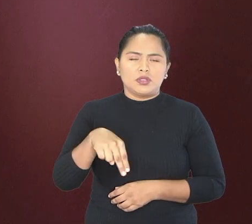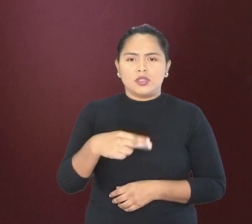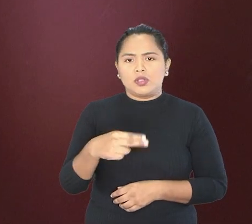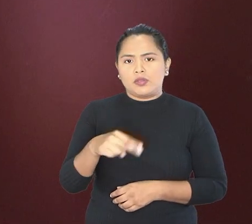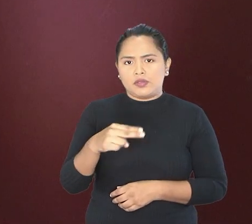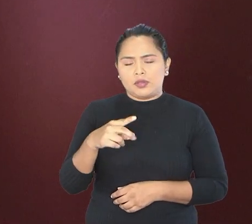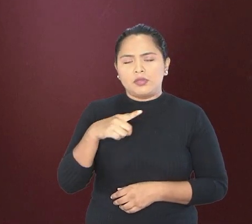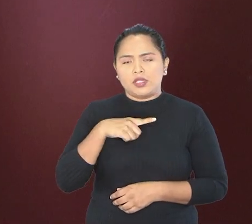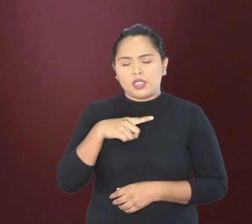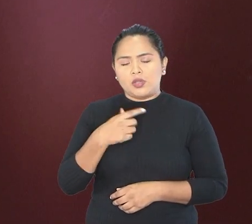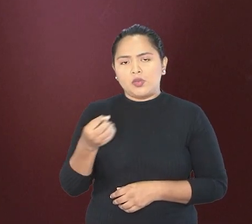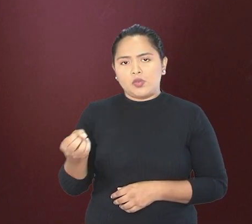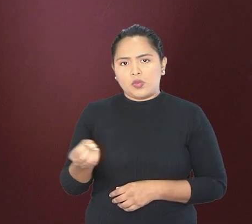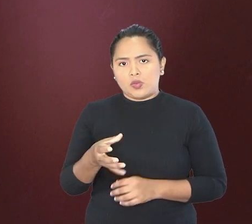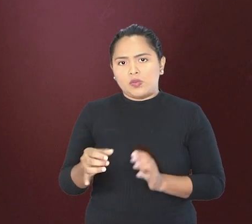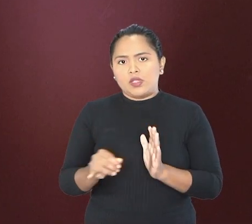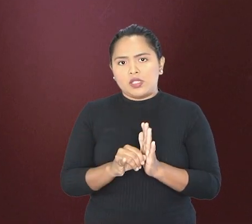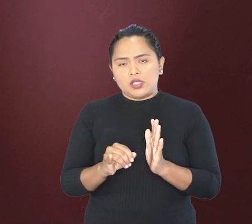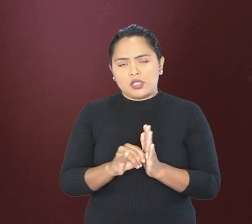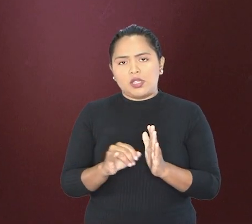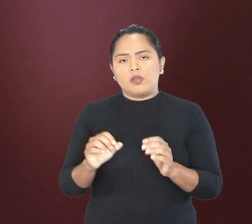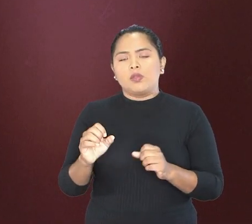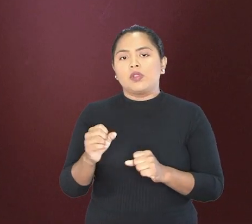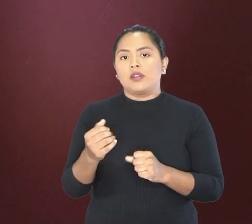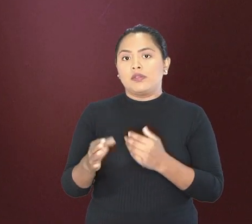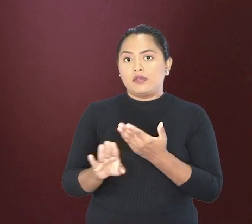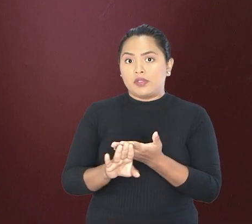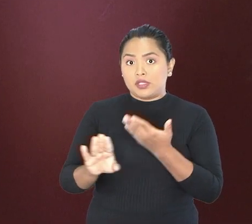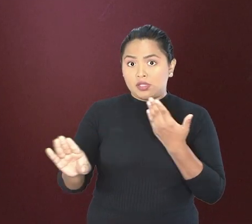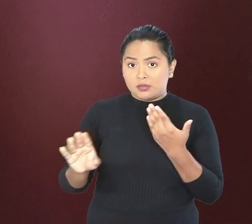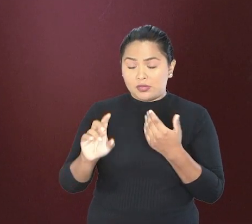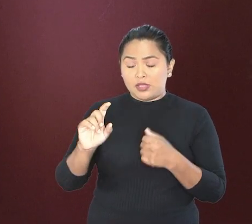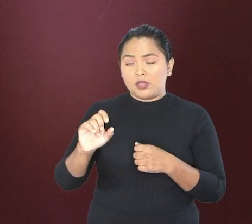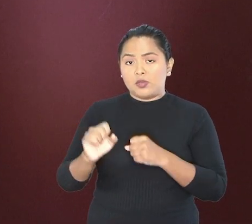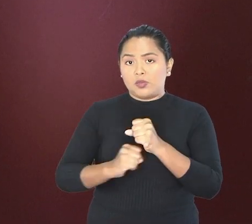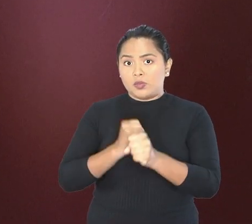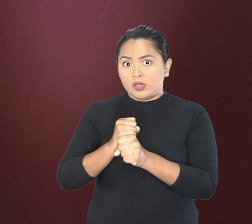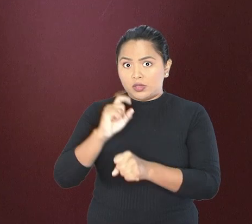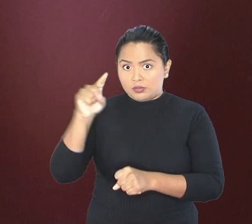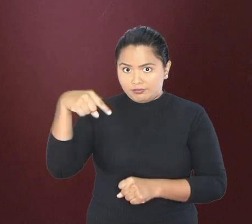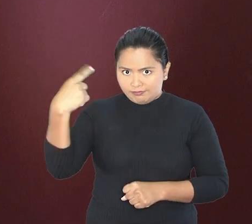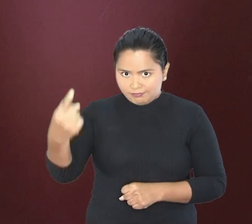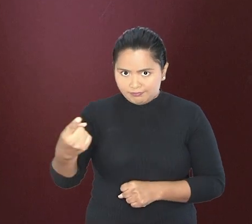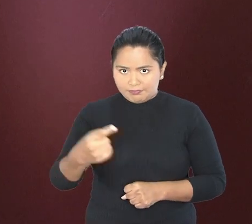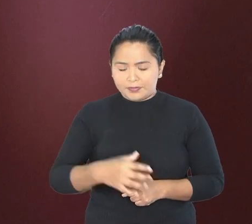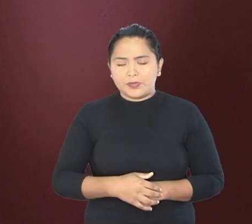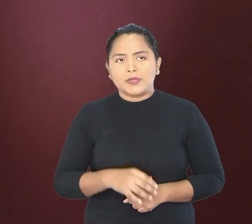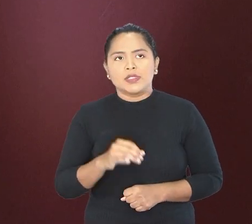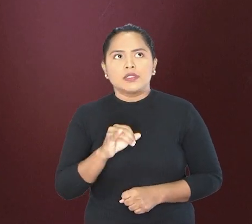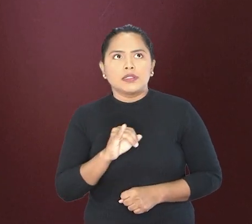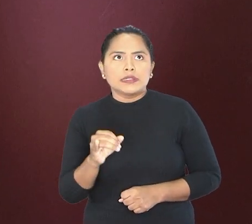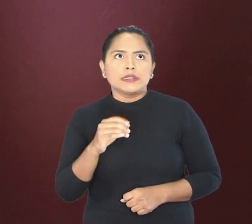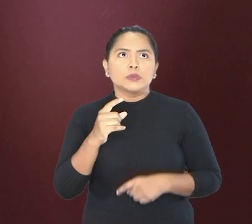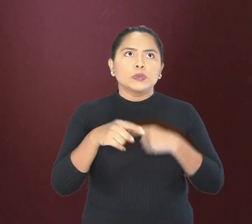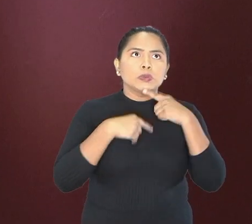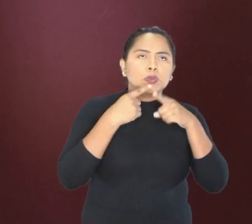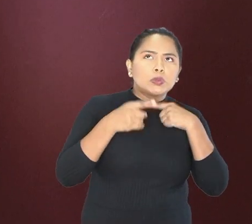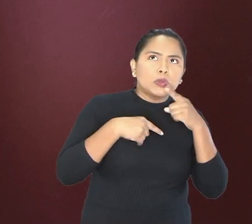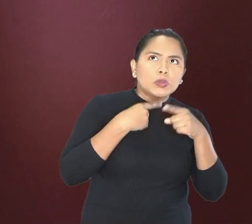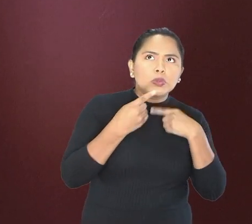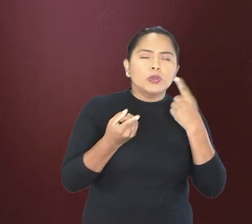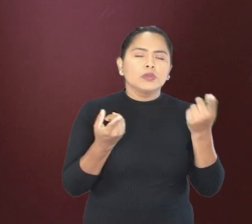se afastar no ano seguinte. Então, a gente indica que o servidor, se ele estiver na dúvida de se vai se afastar ou